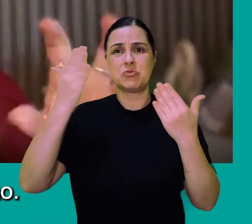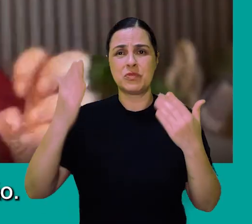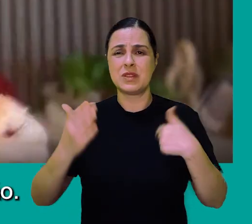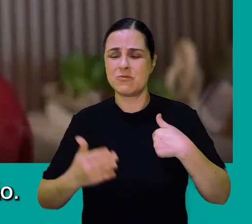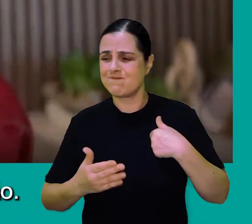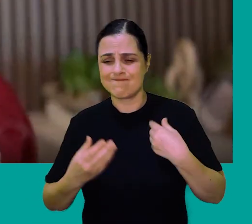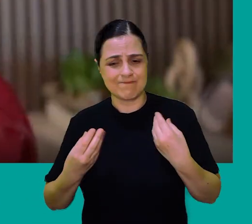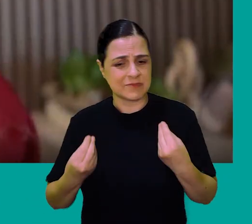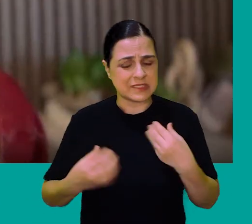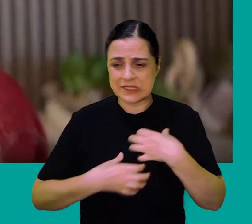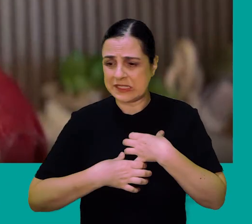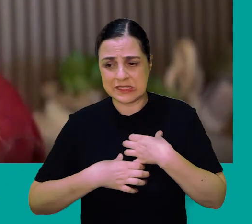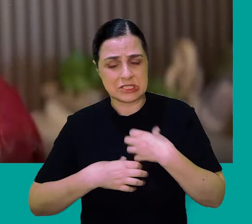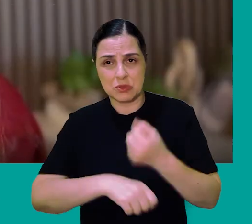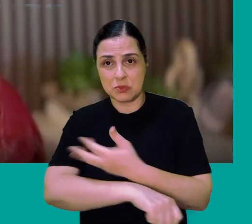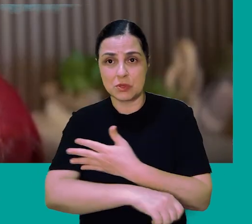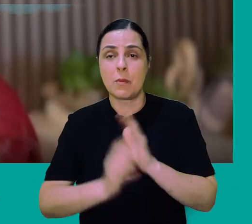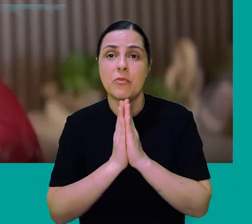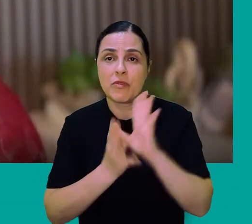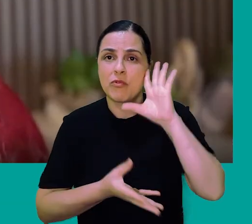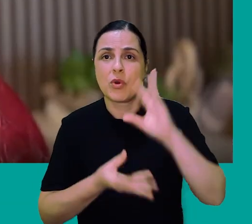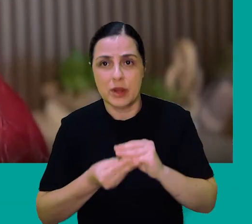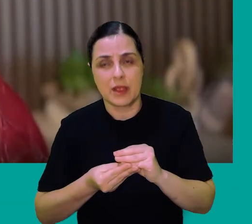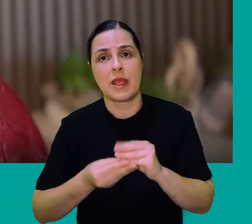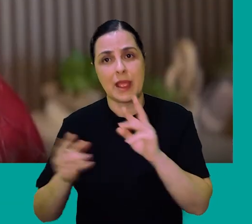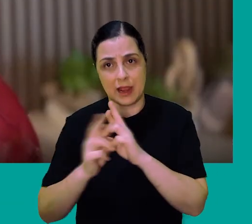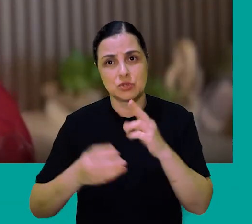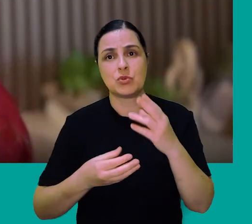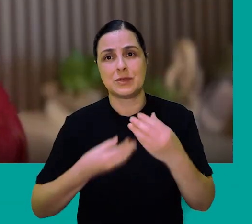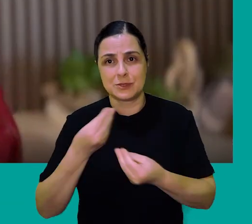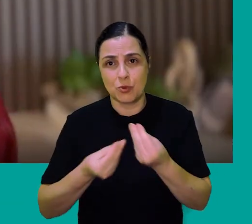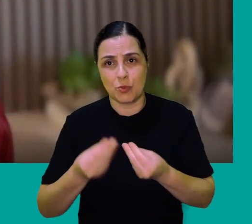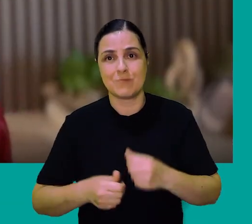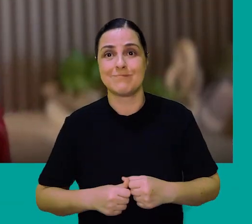resumão, cuidem das relações, por favor.